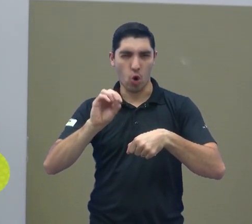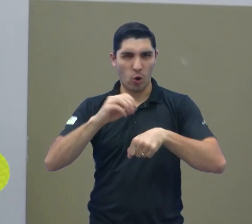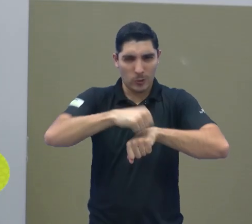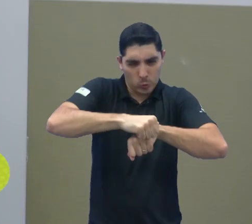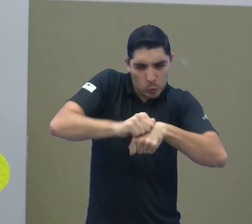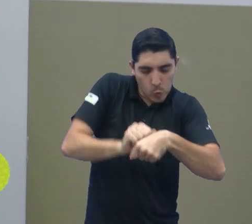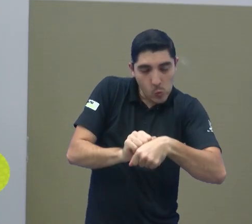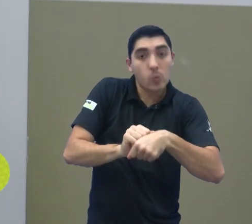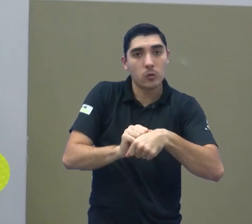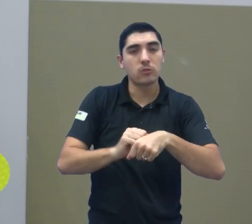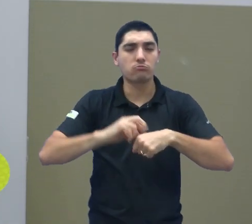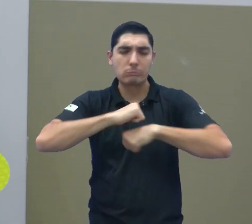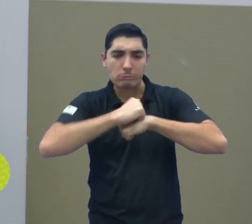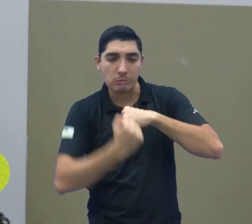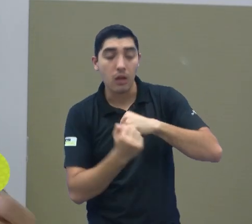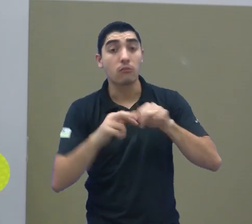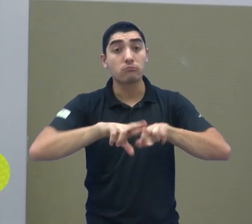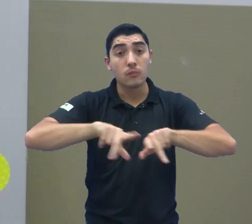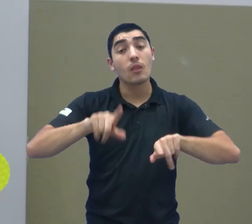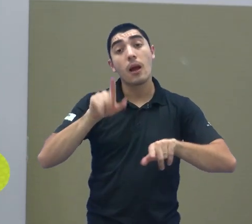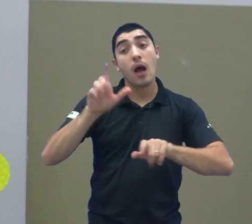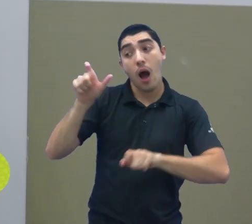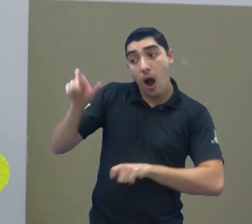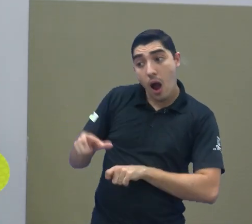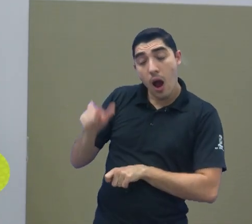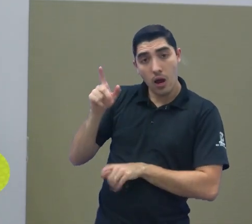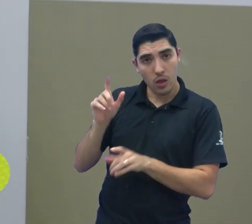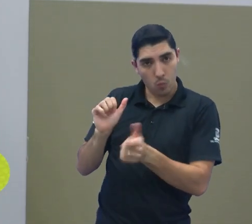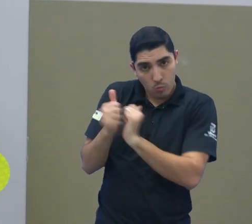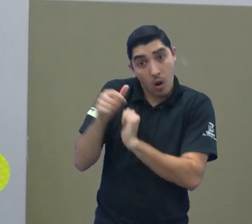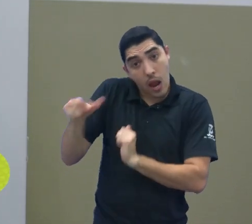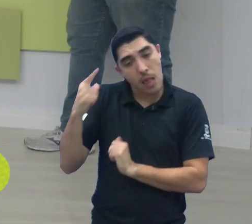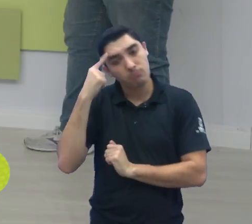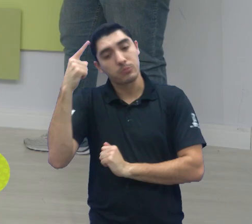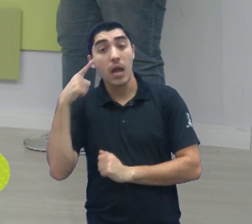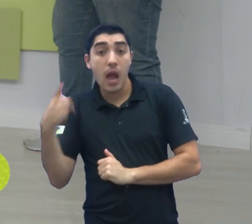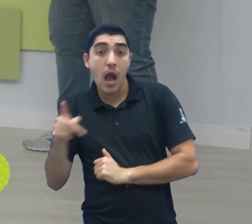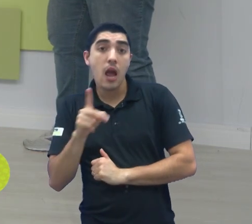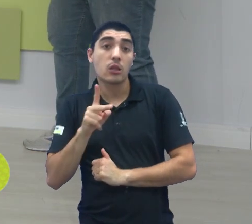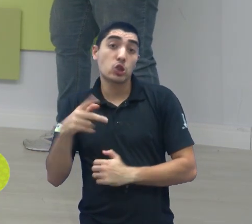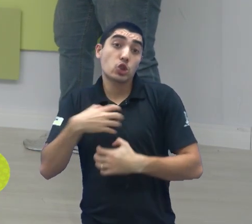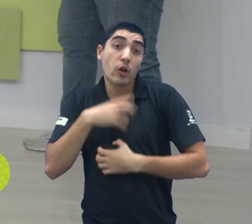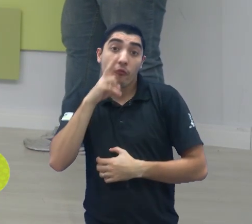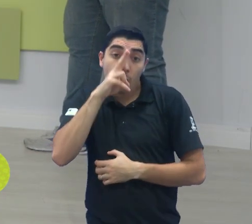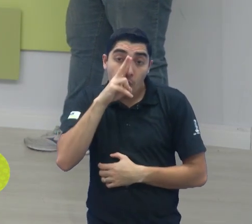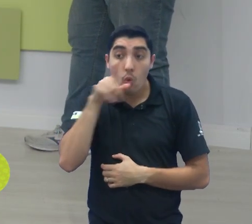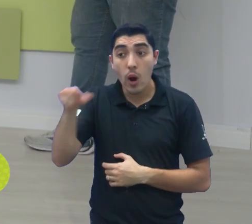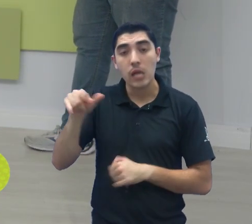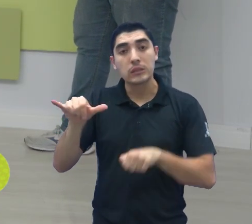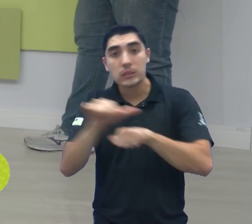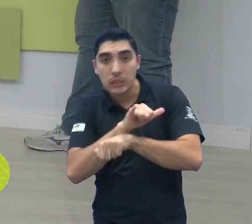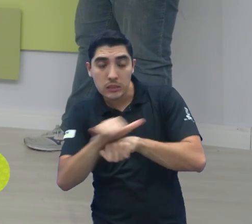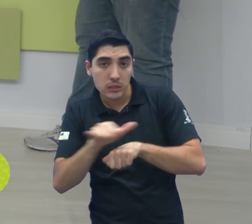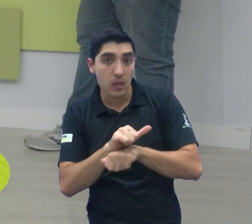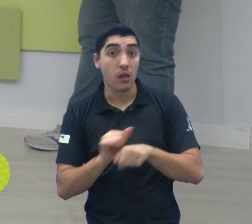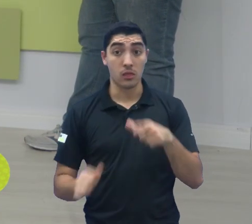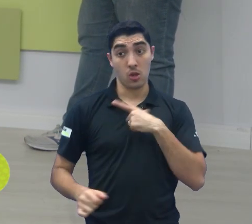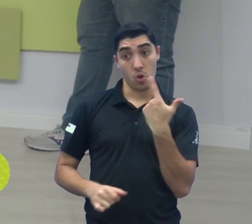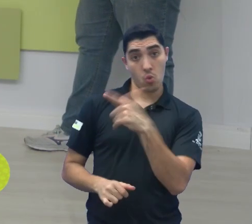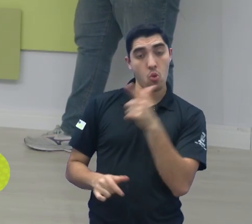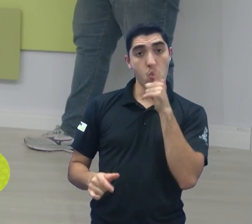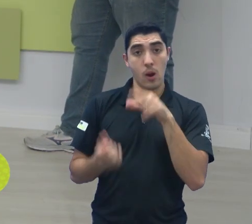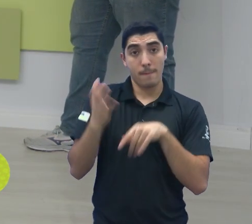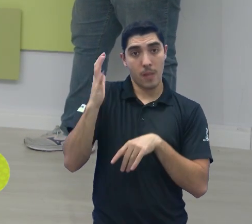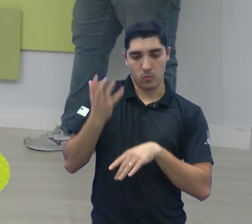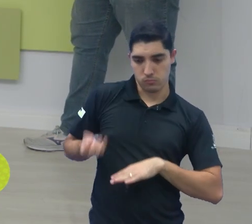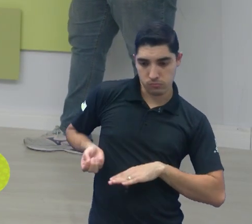ele vai definir de acordo com a sua característica, com a sua estratégia, né? Com a sua força. Com a sua força também, os lançadores que lançam com as mãos, porque as bolas, cada uma tem